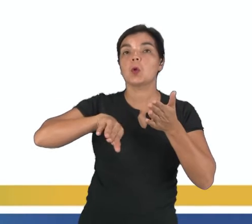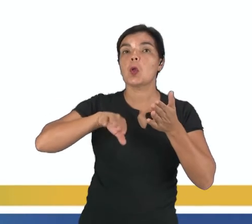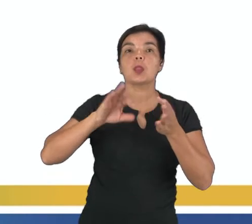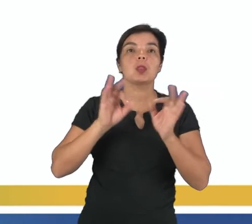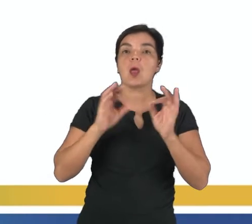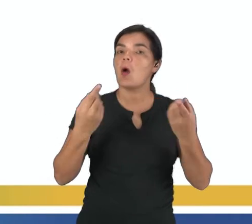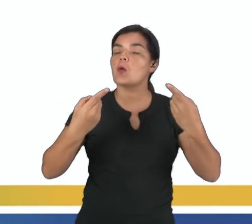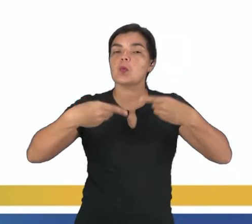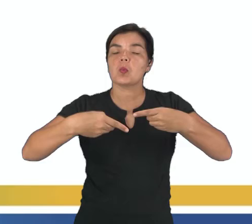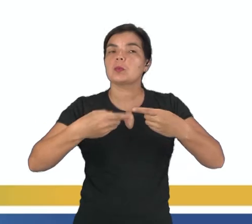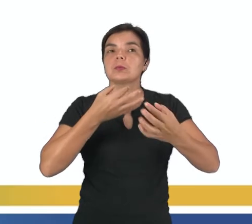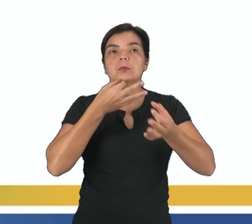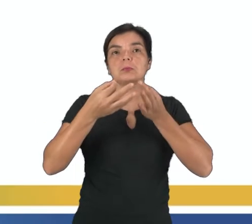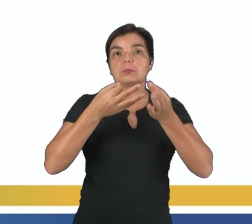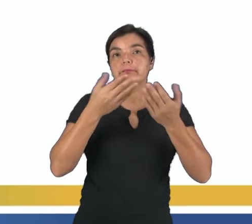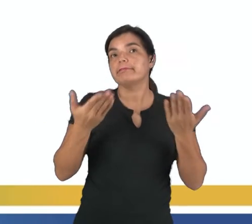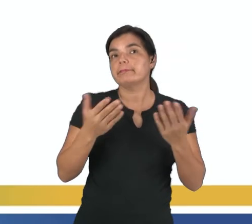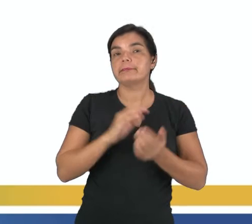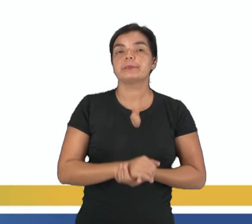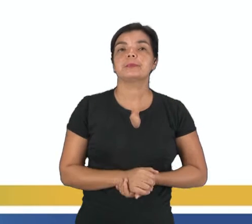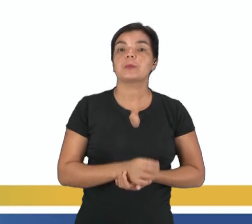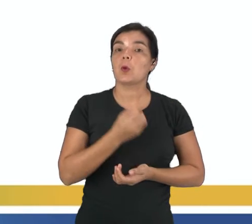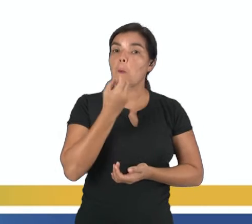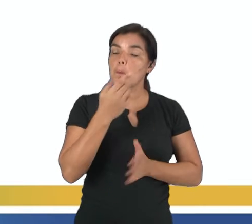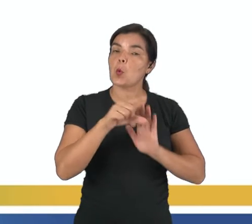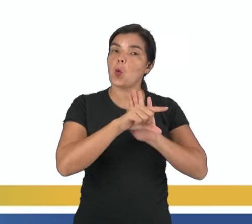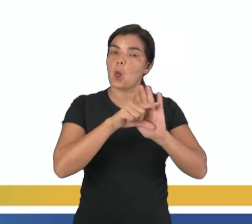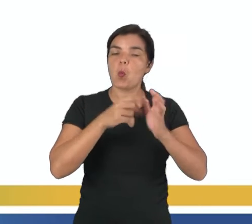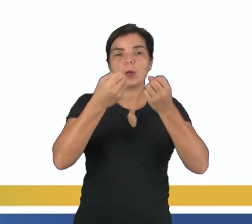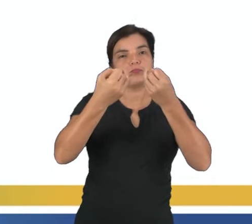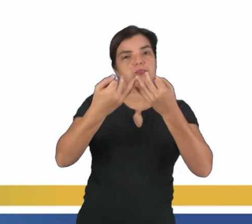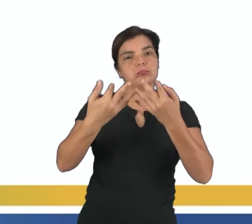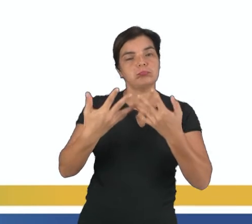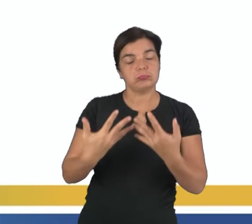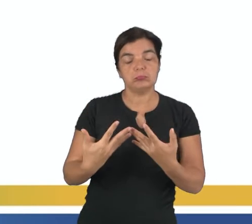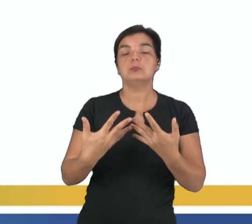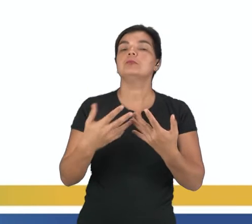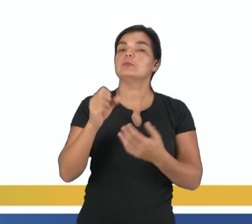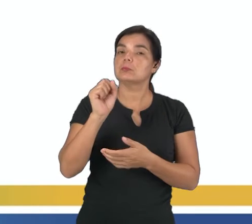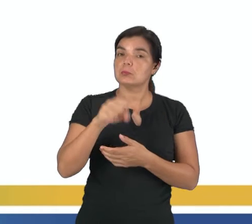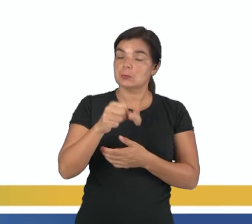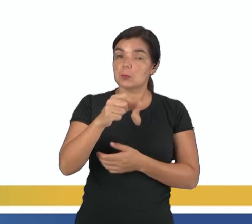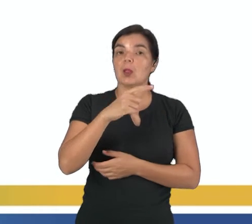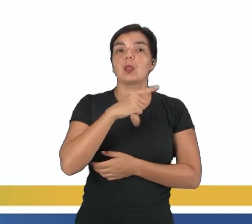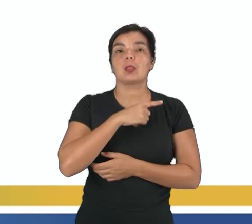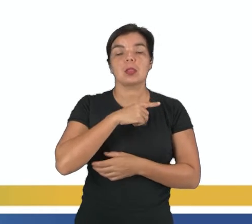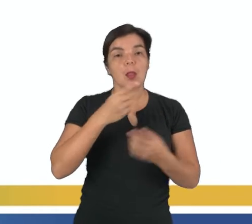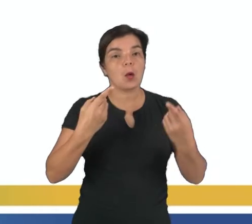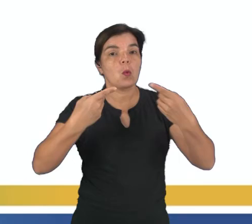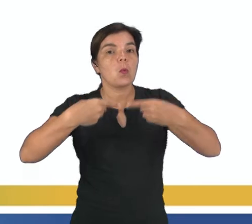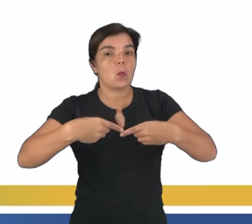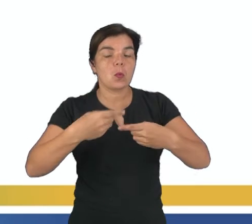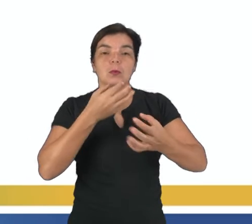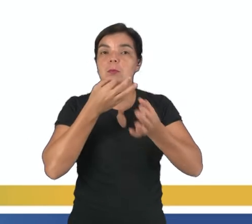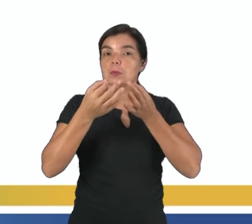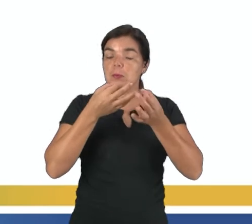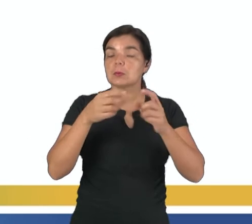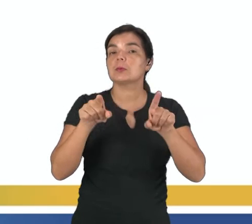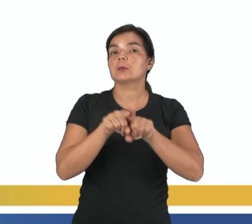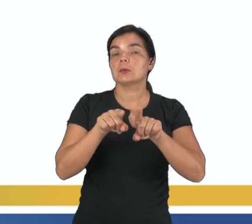a contra-argumentação. Aliás, um bom parágrafo de desenvolvimento deve sim conter o contra-argumento, de